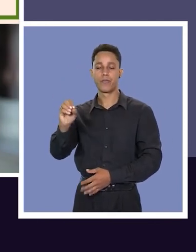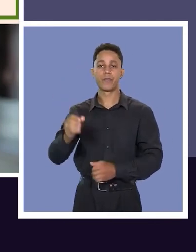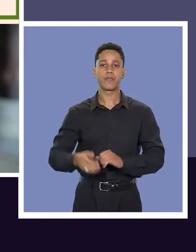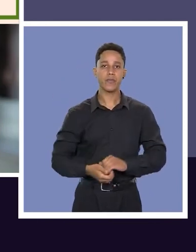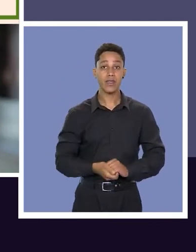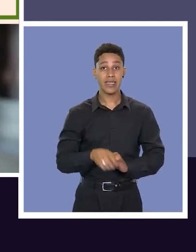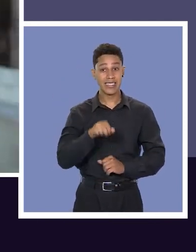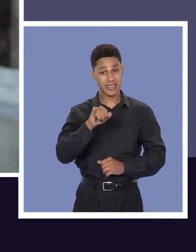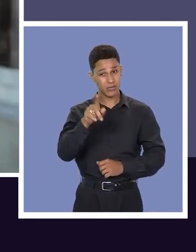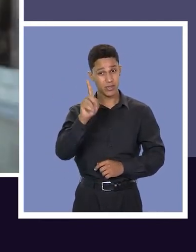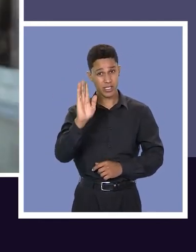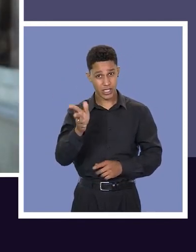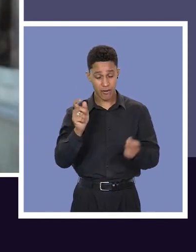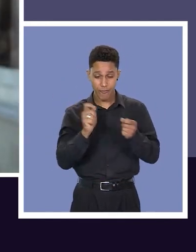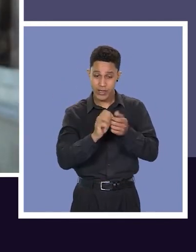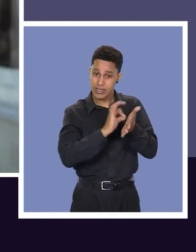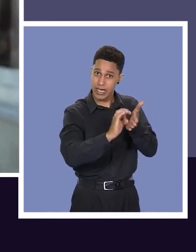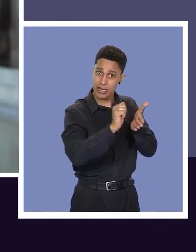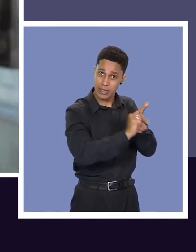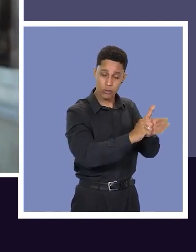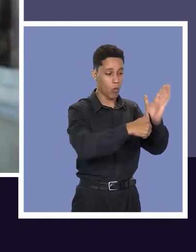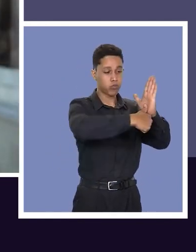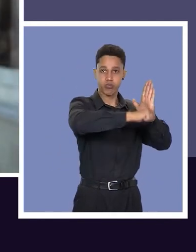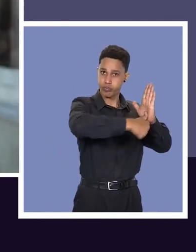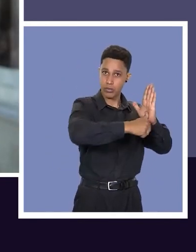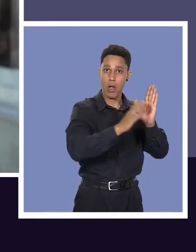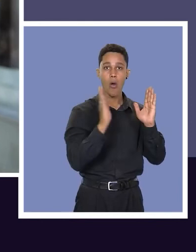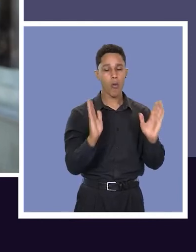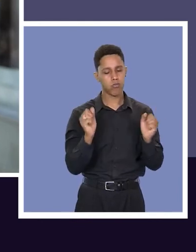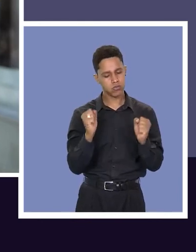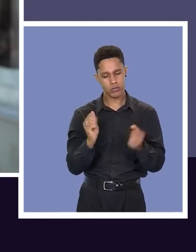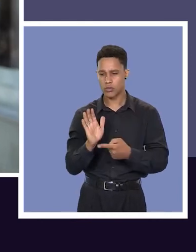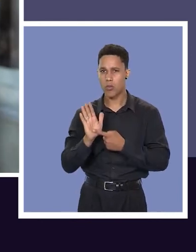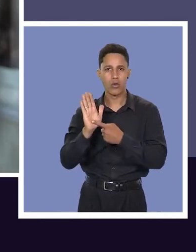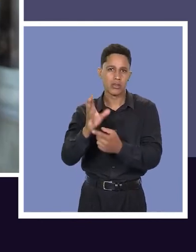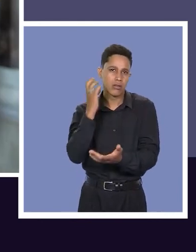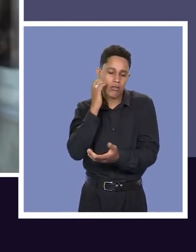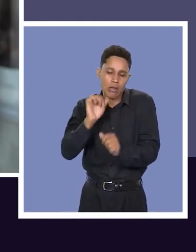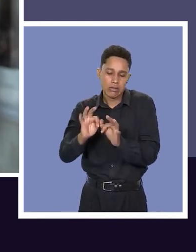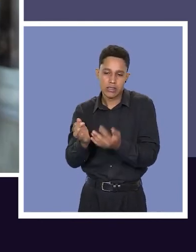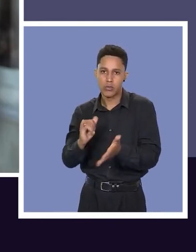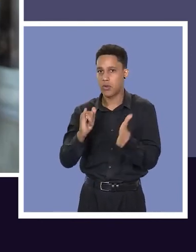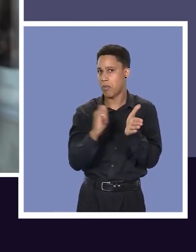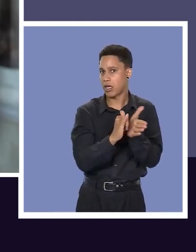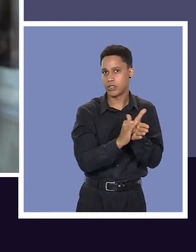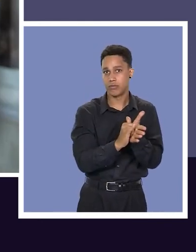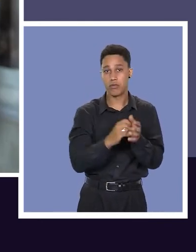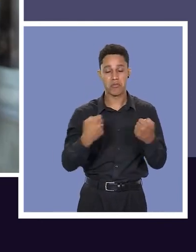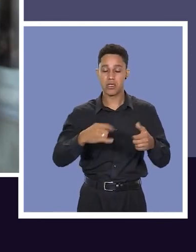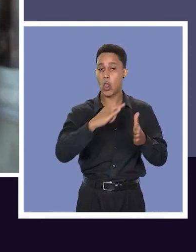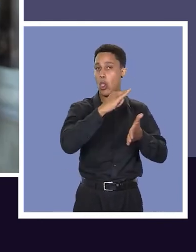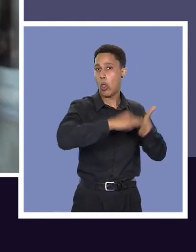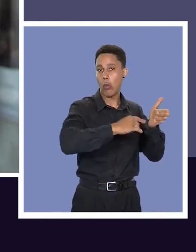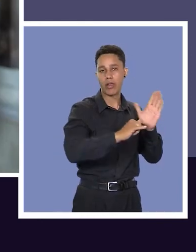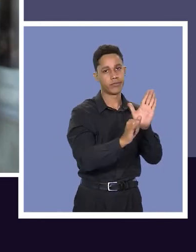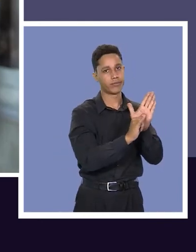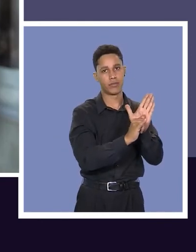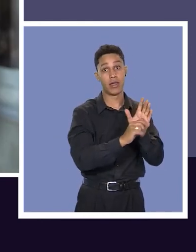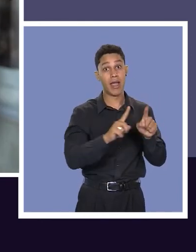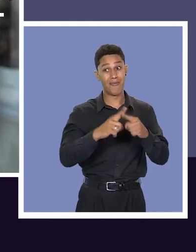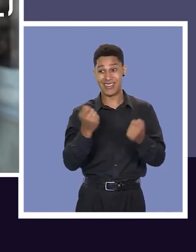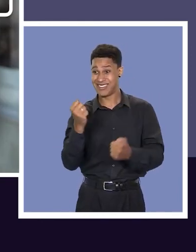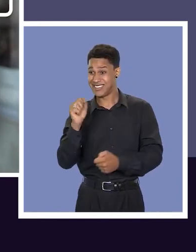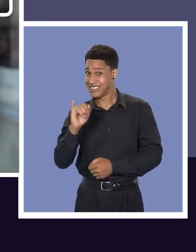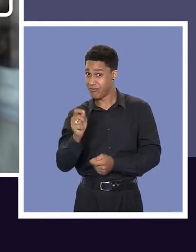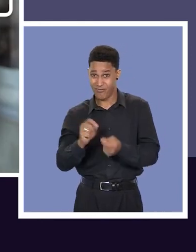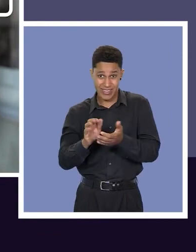aplicativo e-título. Se você já cadastrou a biometria, pode mostrar só o app. Nem precisa de um documento oficial com foto.